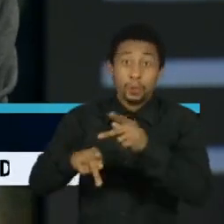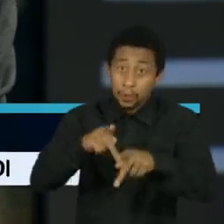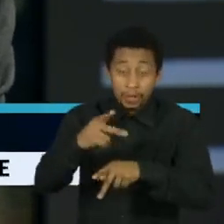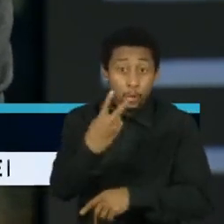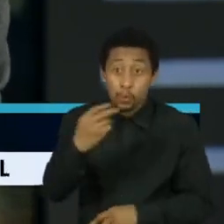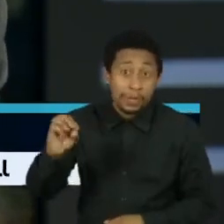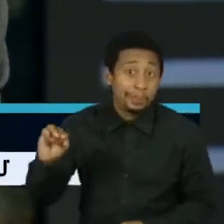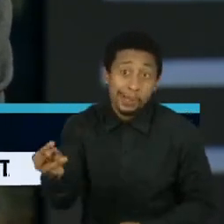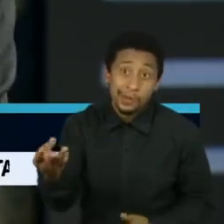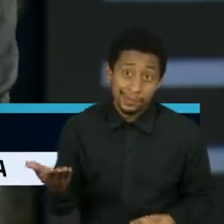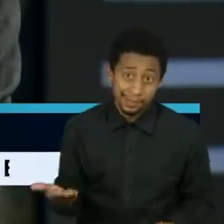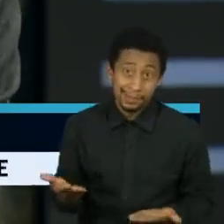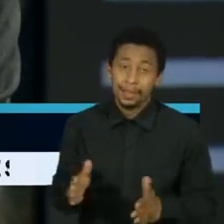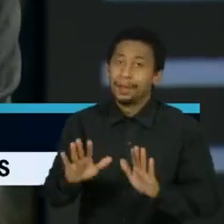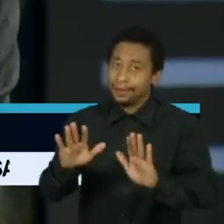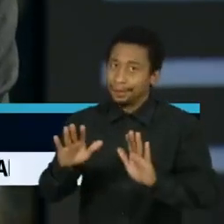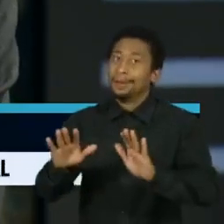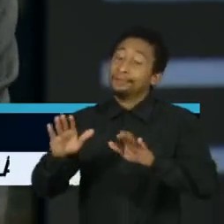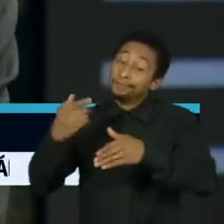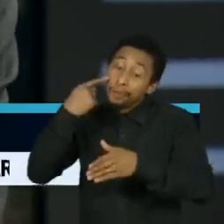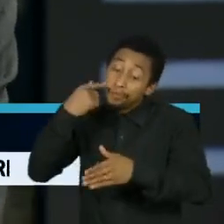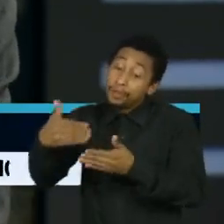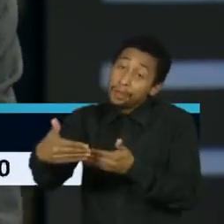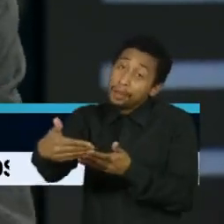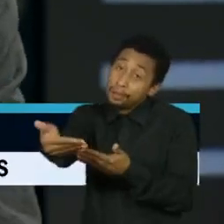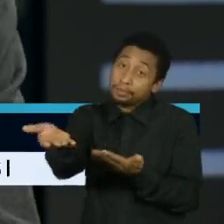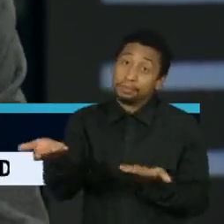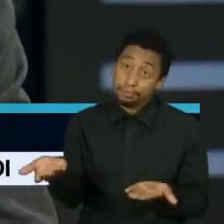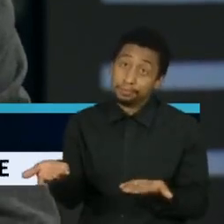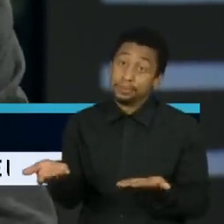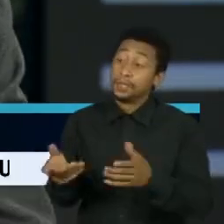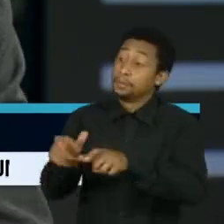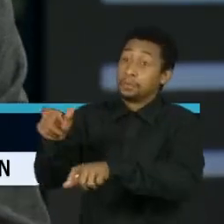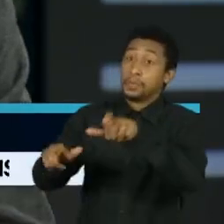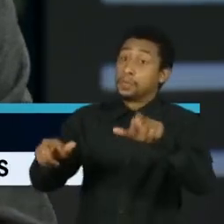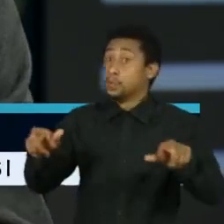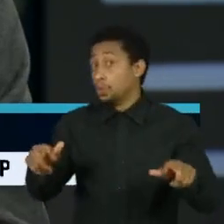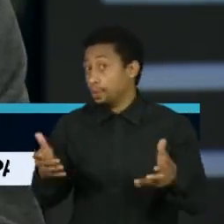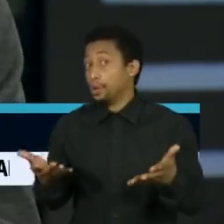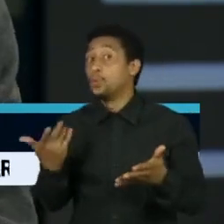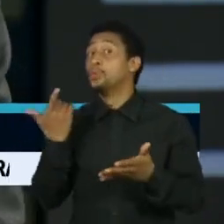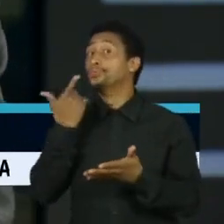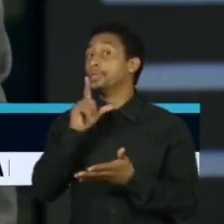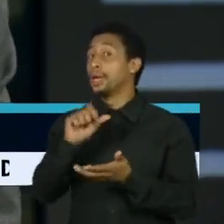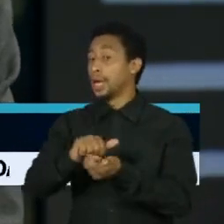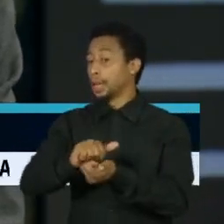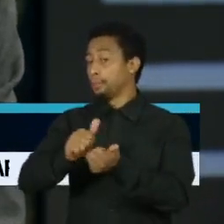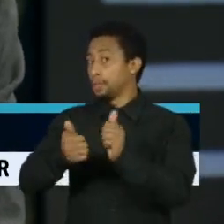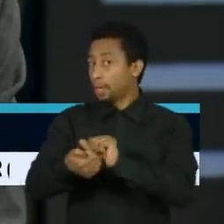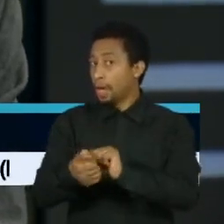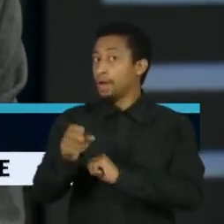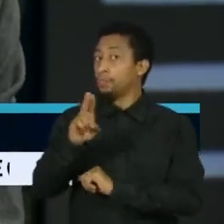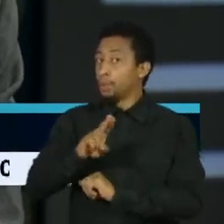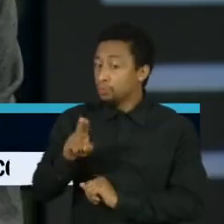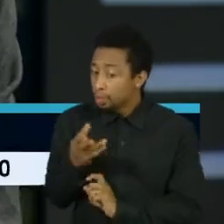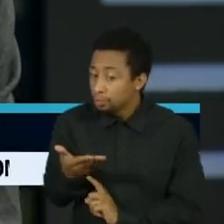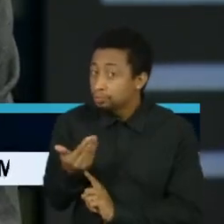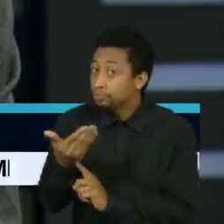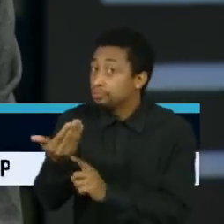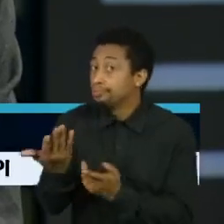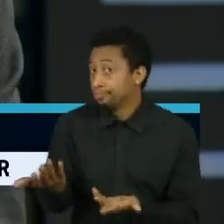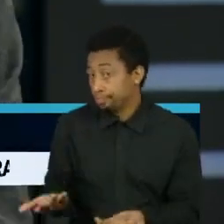um pouco daquilo que a gente vinha discutindo antes, né? A própria questão de